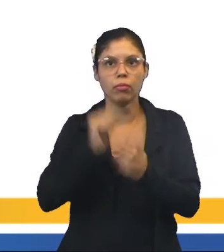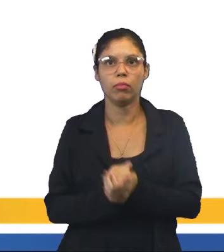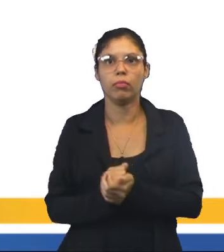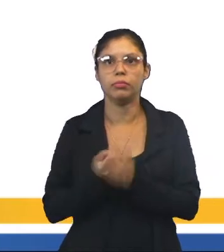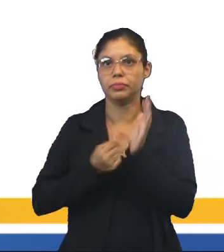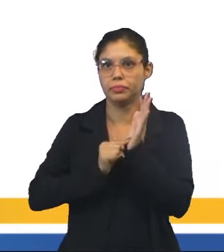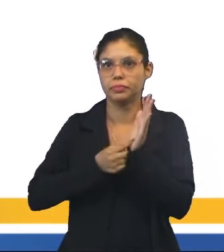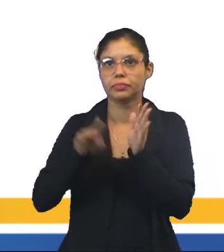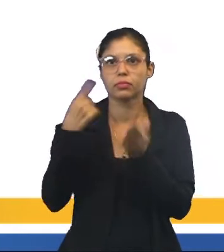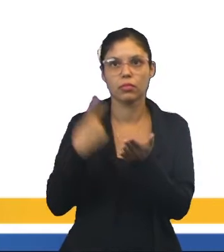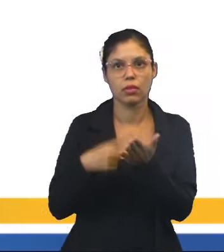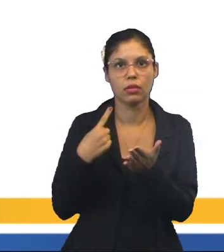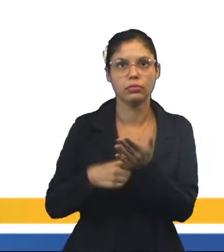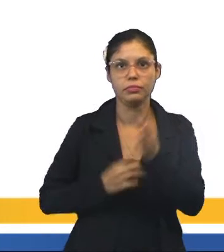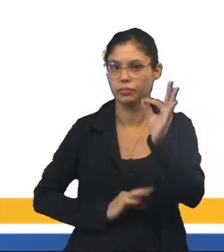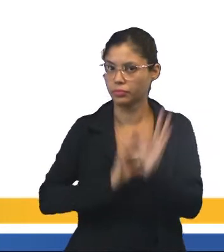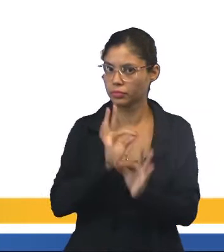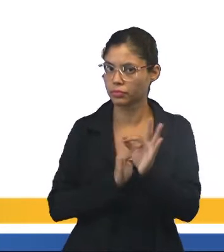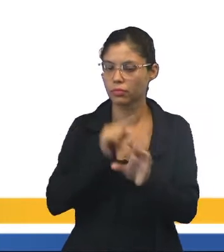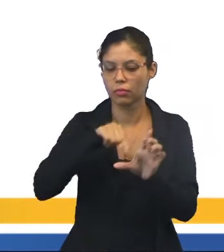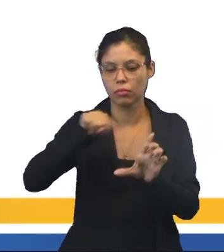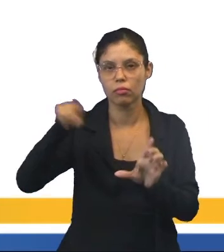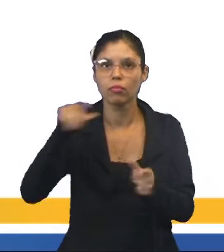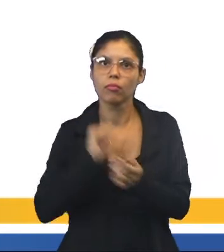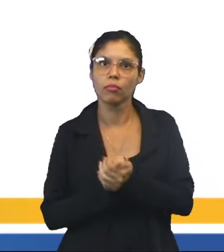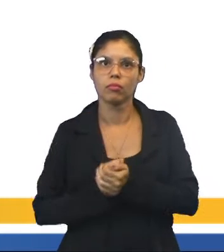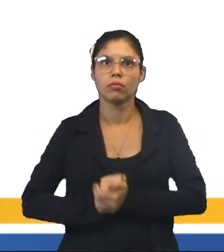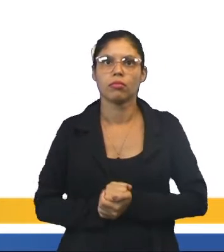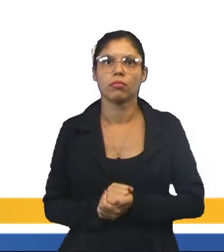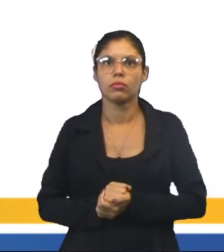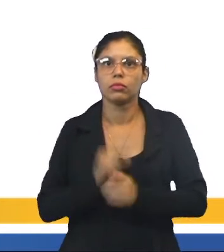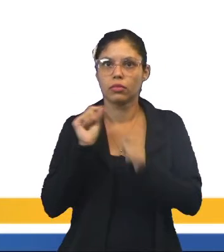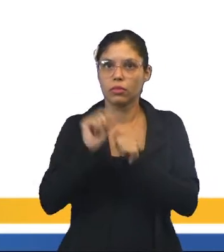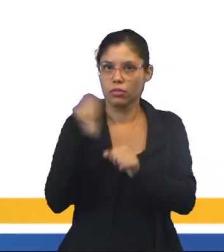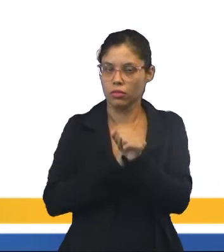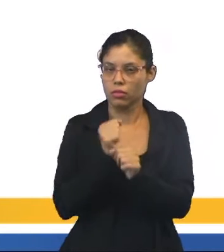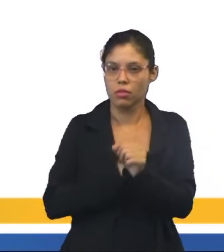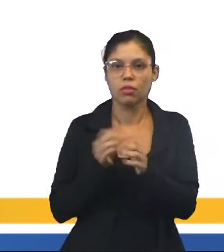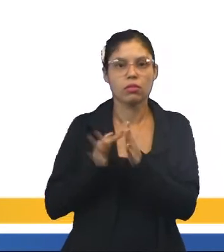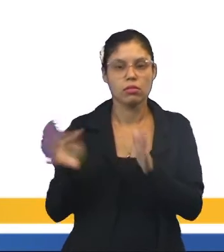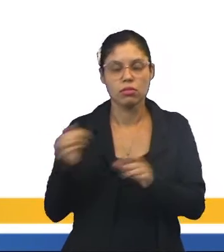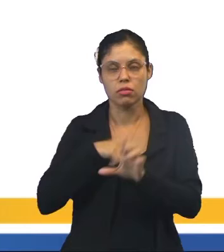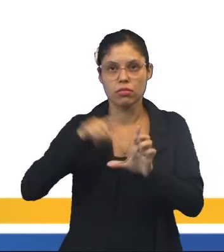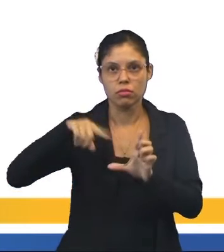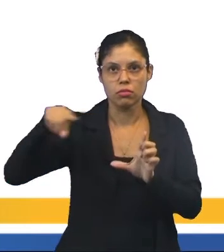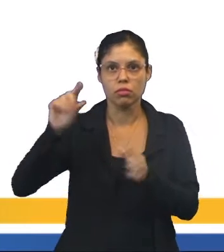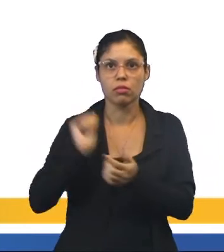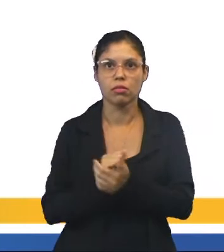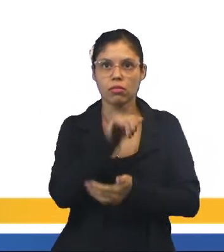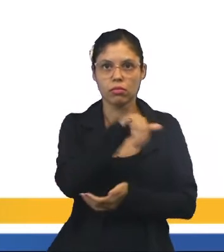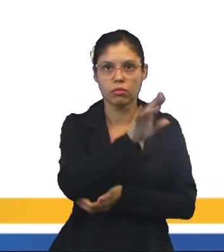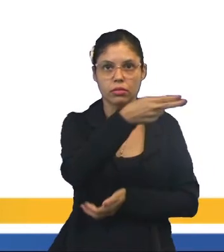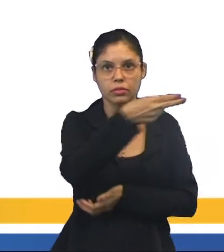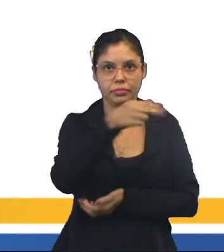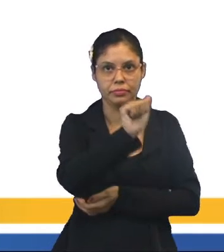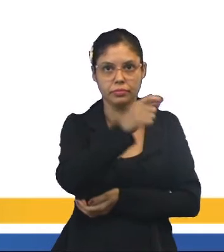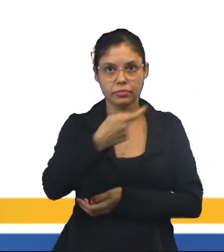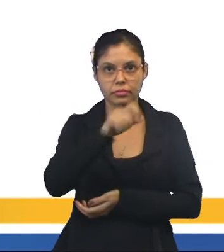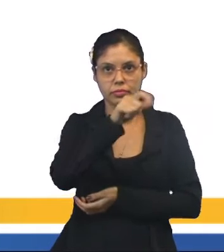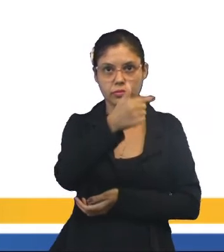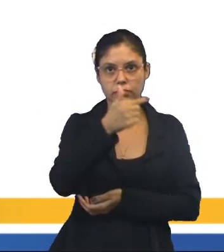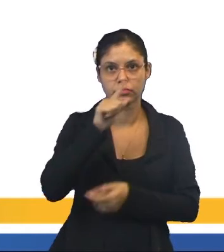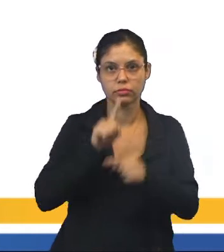primeiro ponto que deve ser marcado no plano cartesiano para a construção do gráfico da função